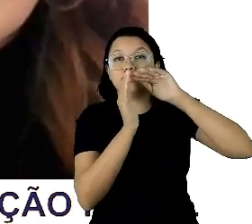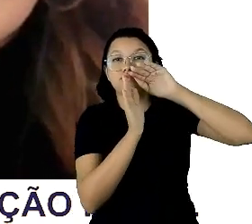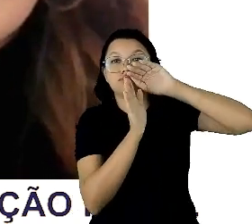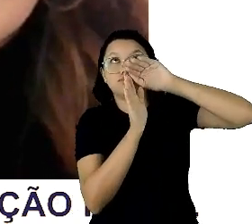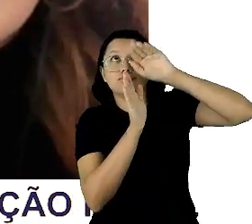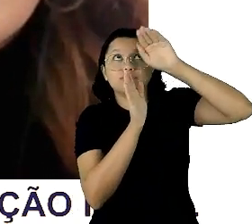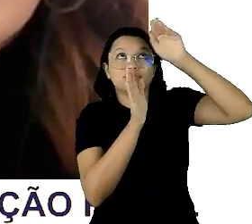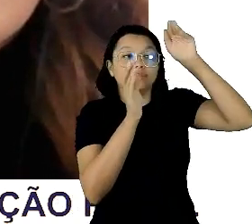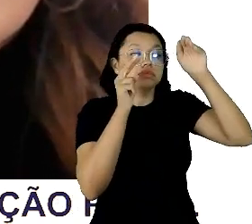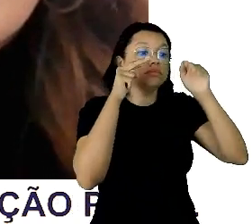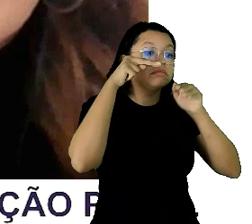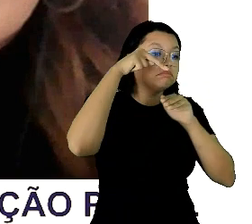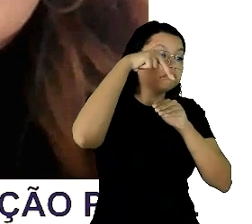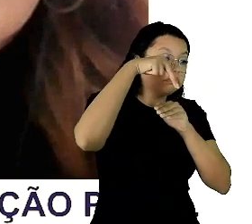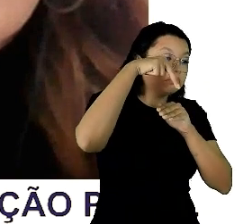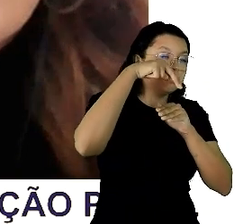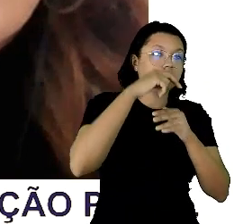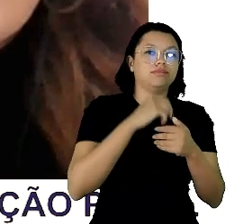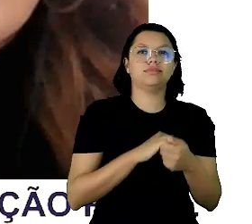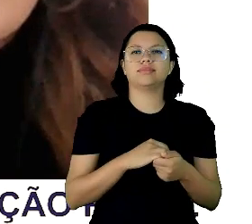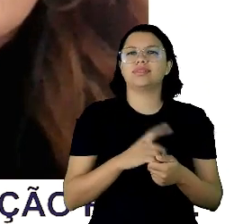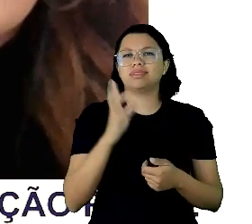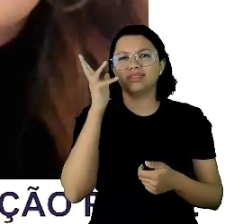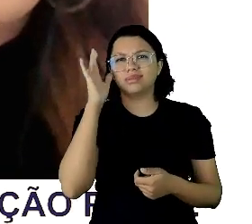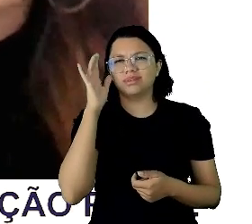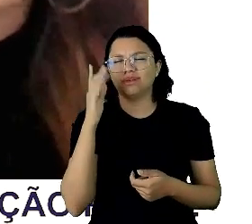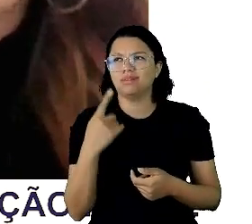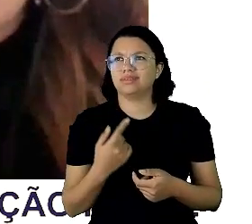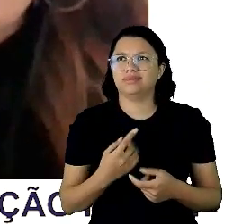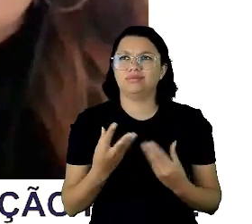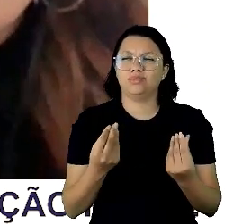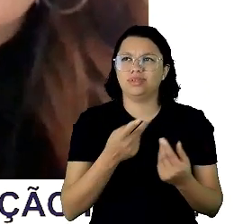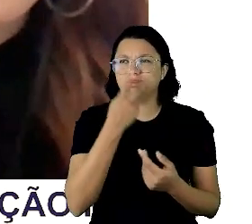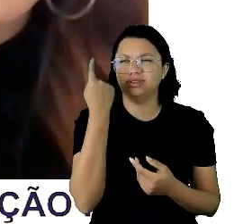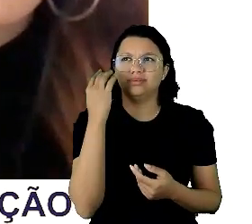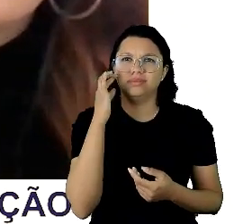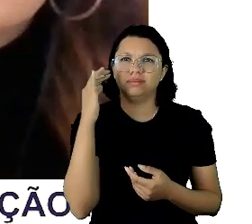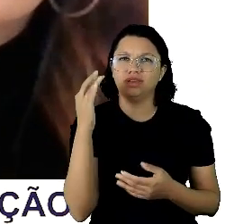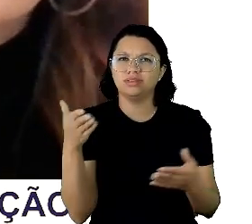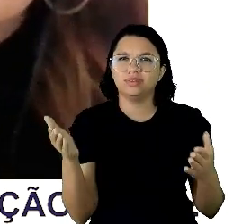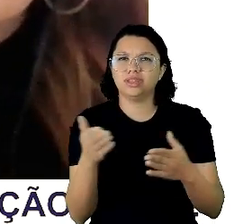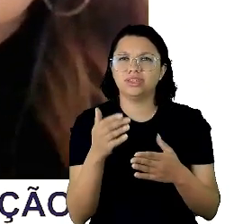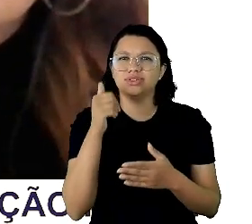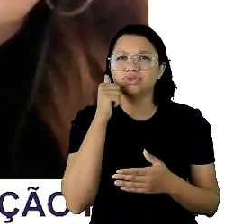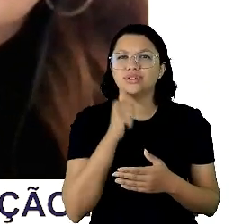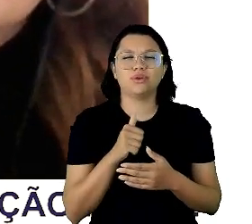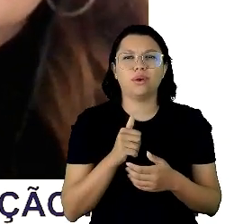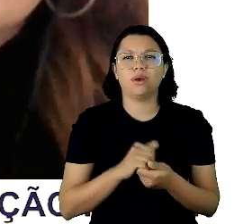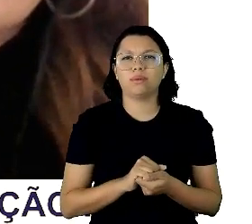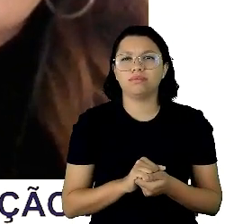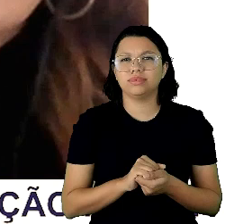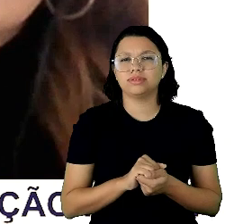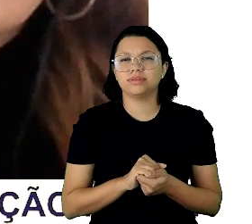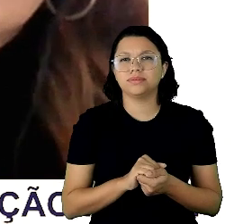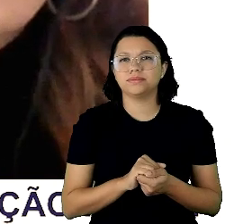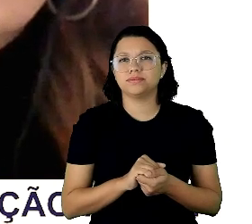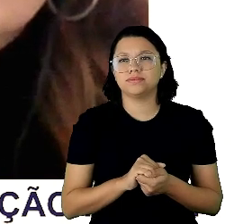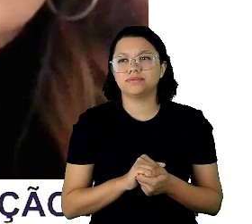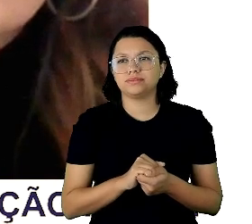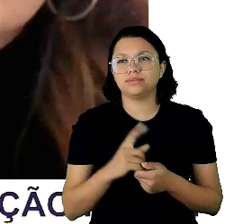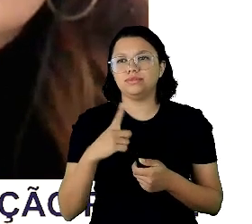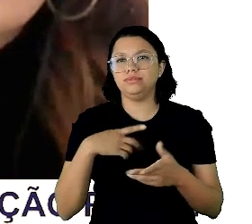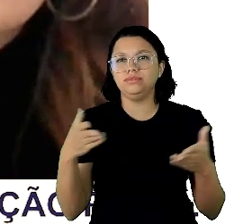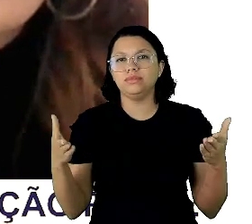É uma coisa curiosa que muitas pessoas pensam que esses homens, né, geralmente homens, que têm